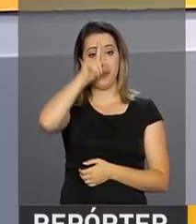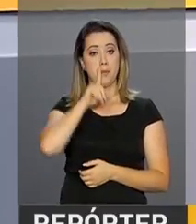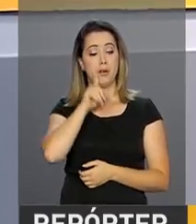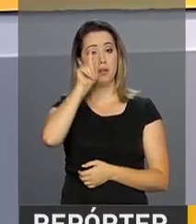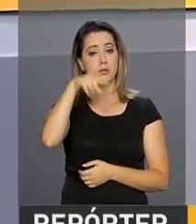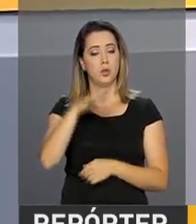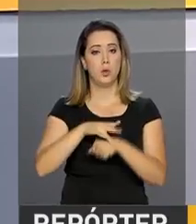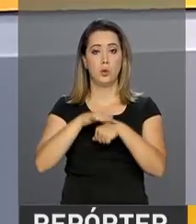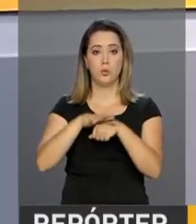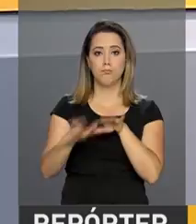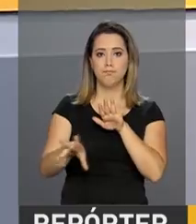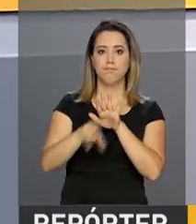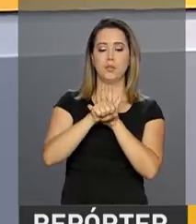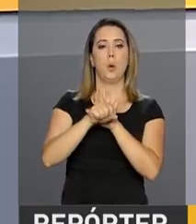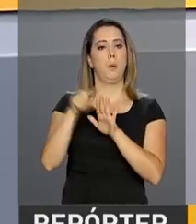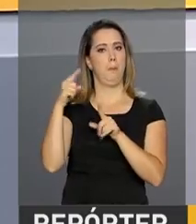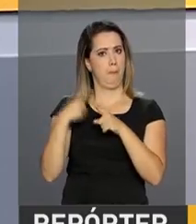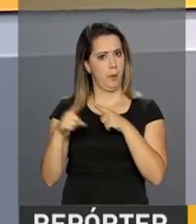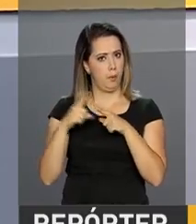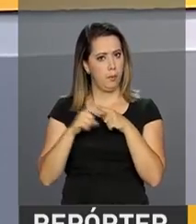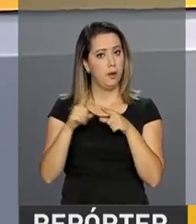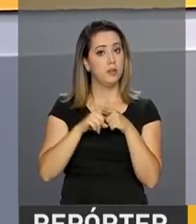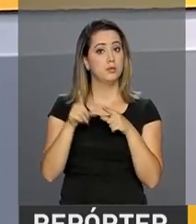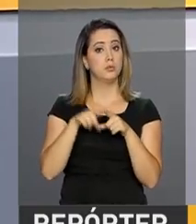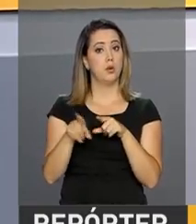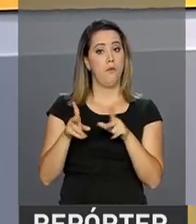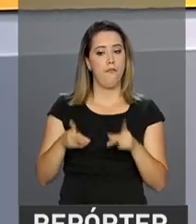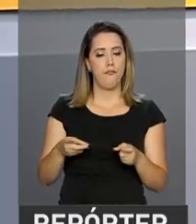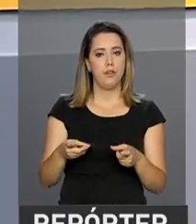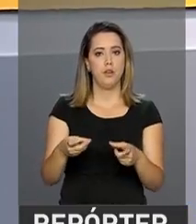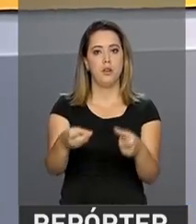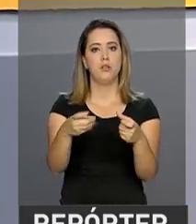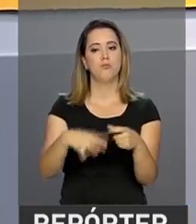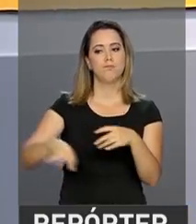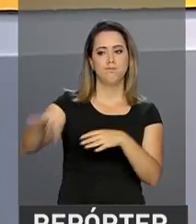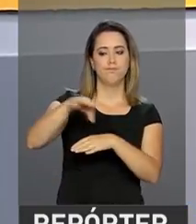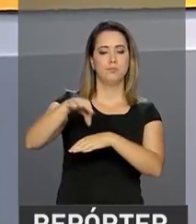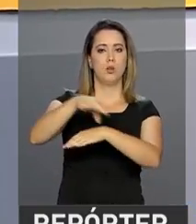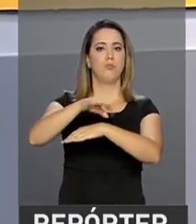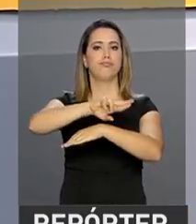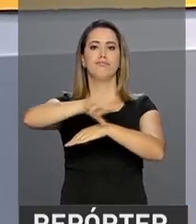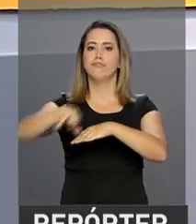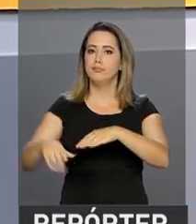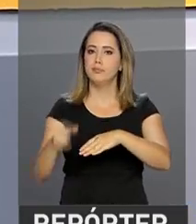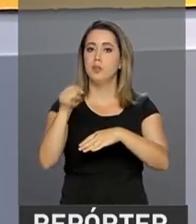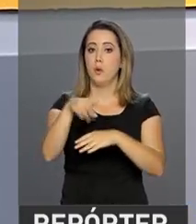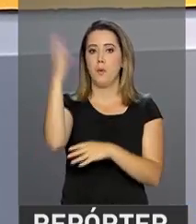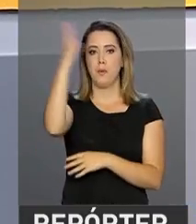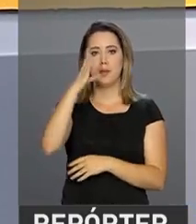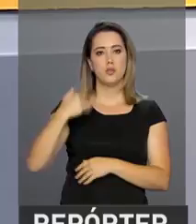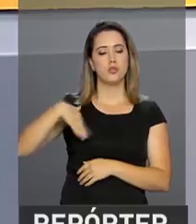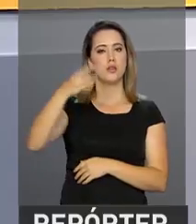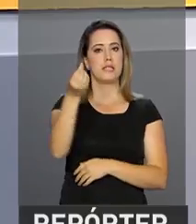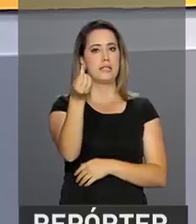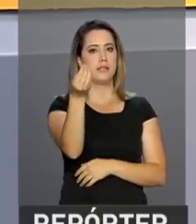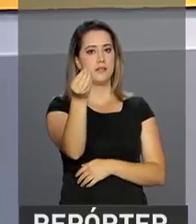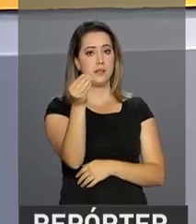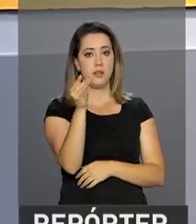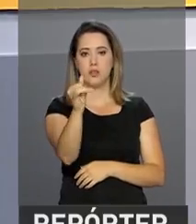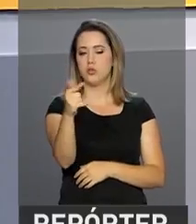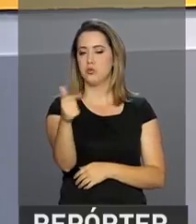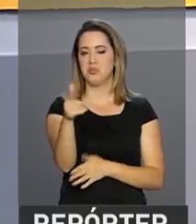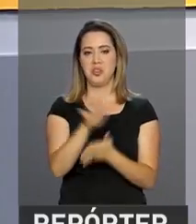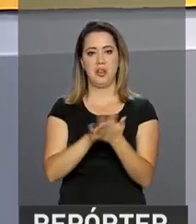é uma doença infecciosa grave causada por vírus e transmitida por insetos o brasil está há mais de 60 dias sem nenhum